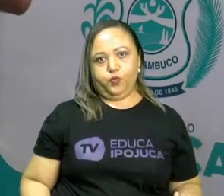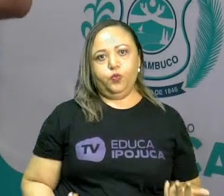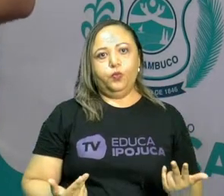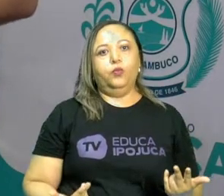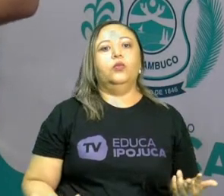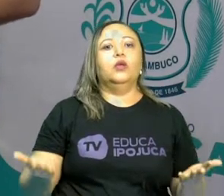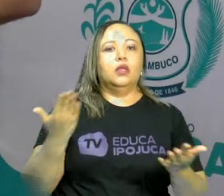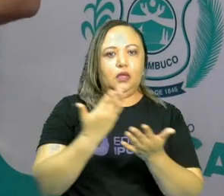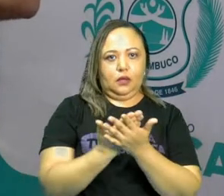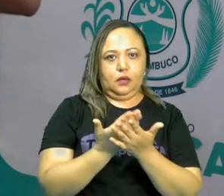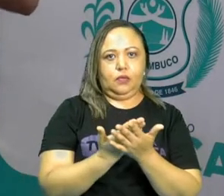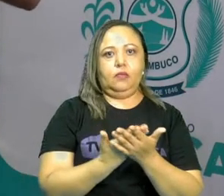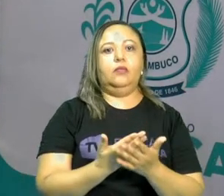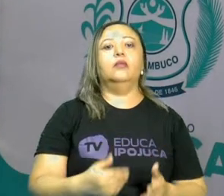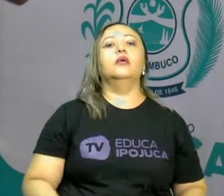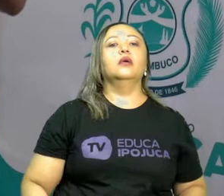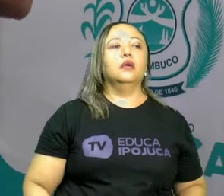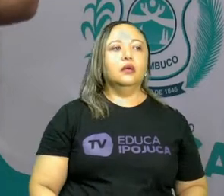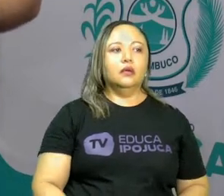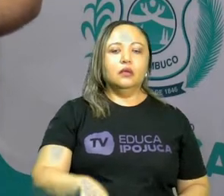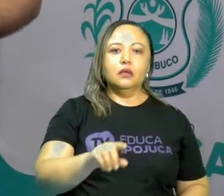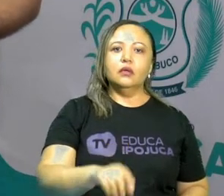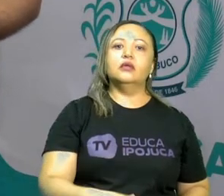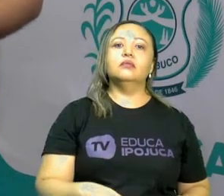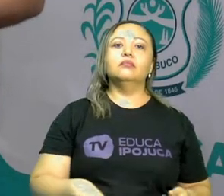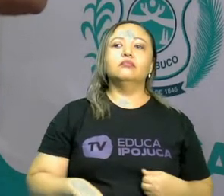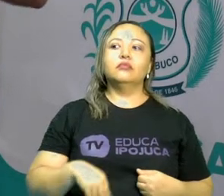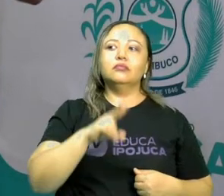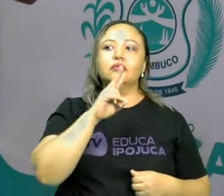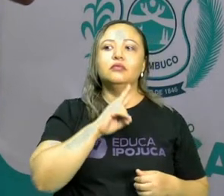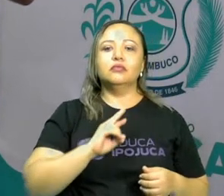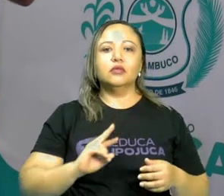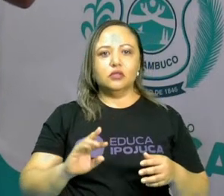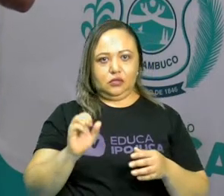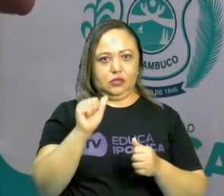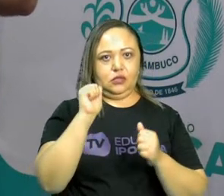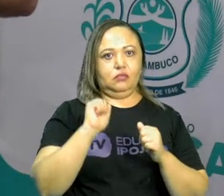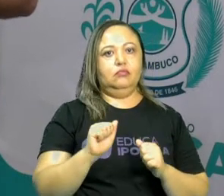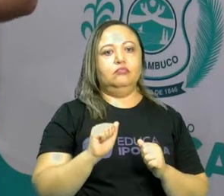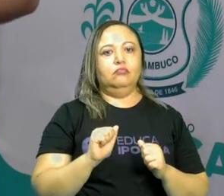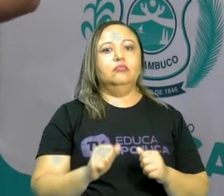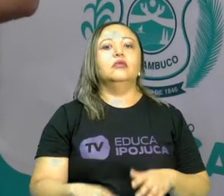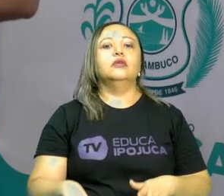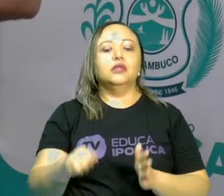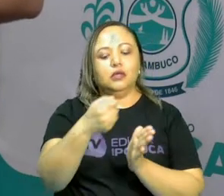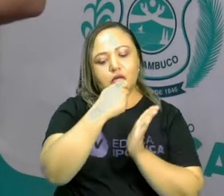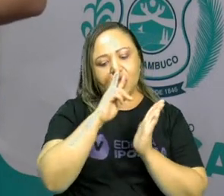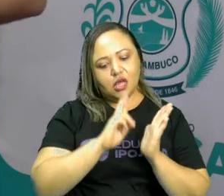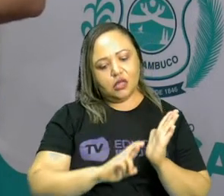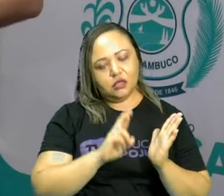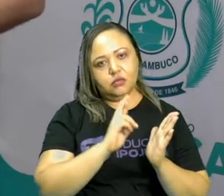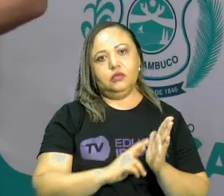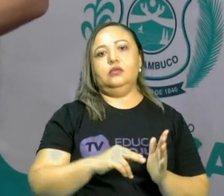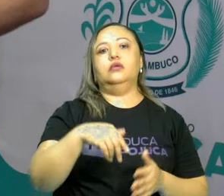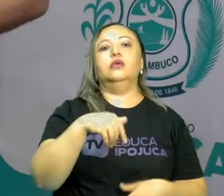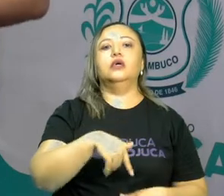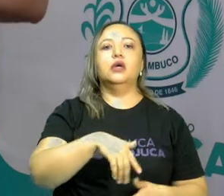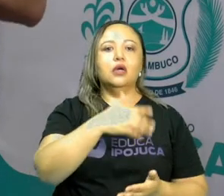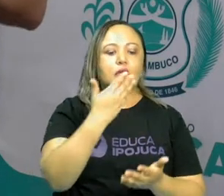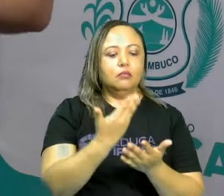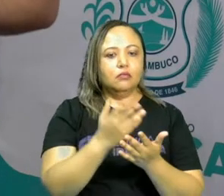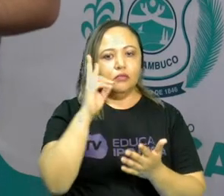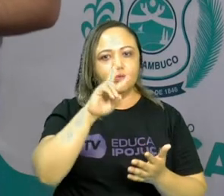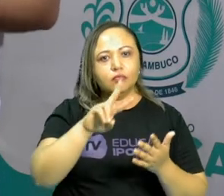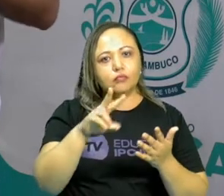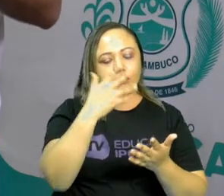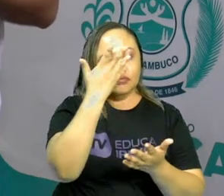então Pessoal espero que tenham aproveitado a aula respondo atividade nos vemos na próxima aula